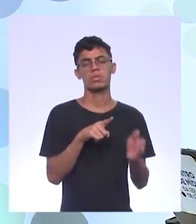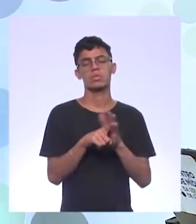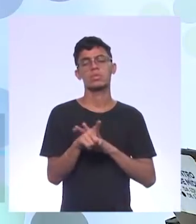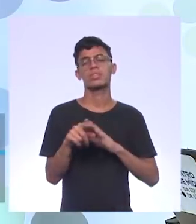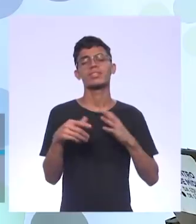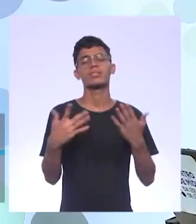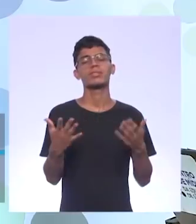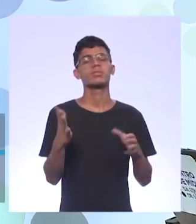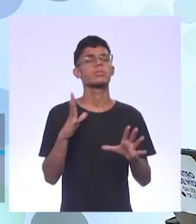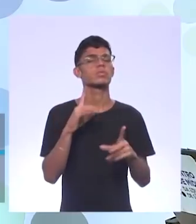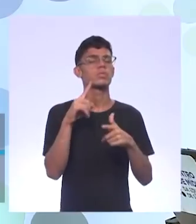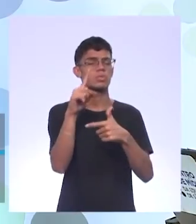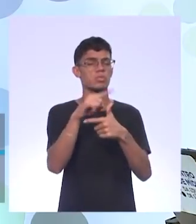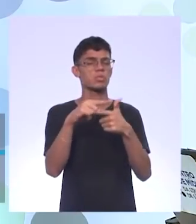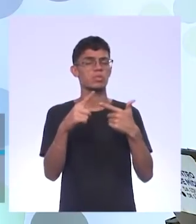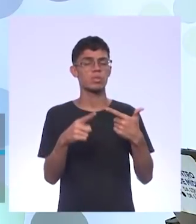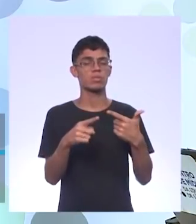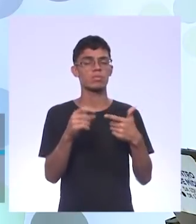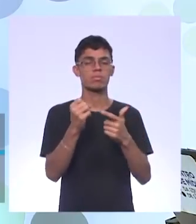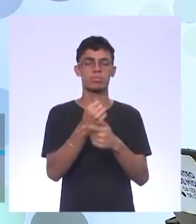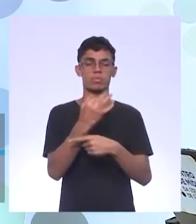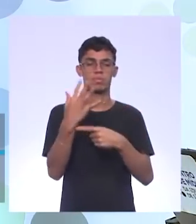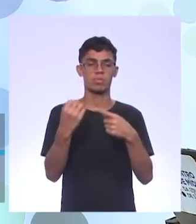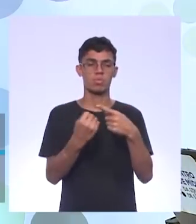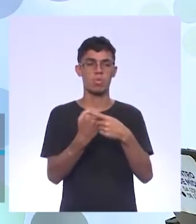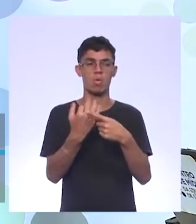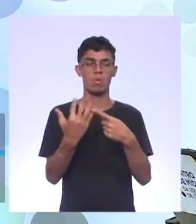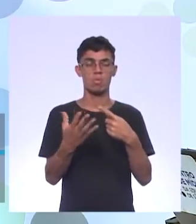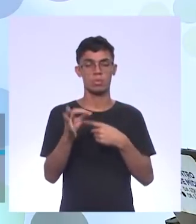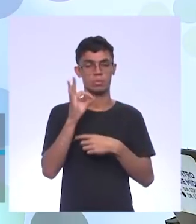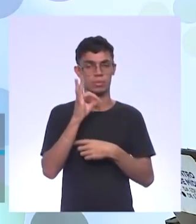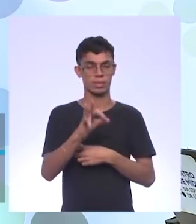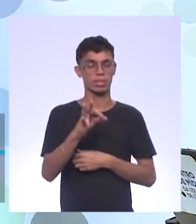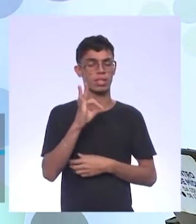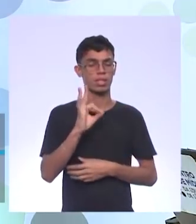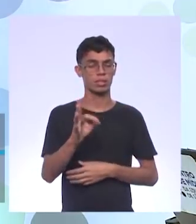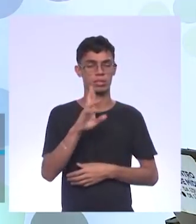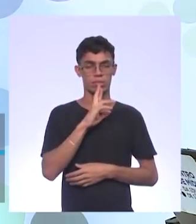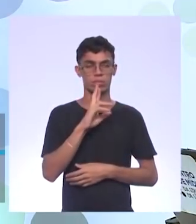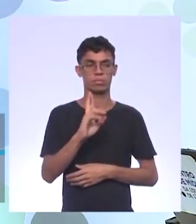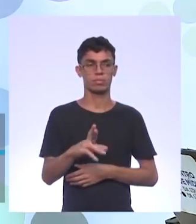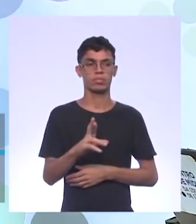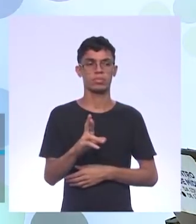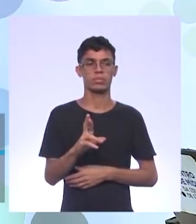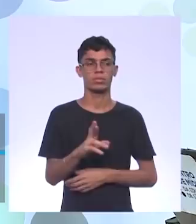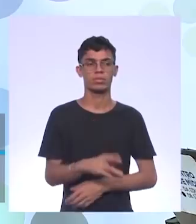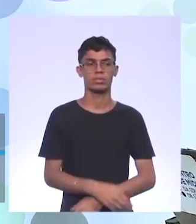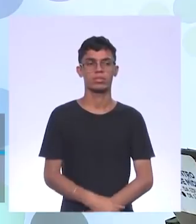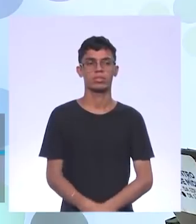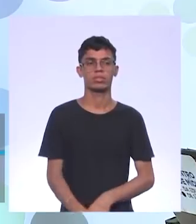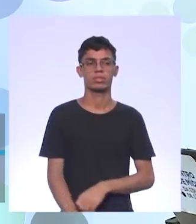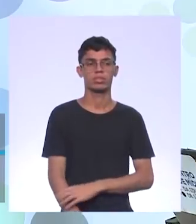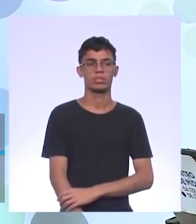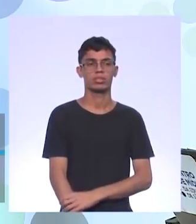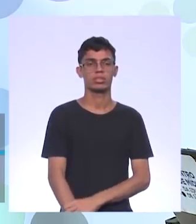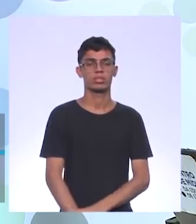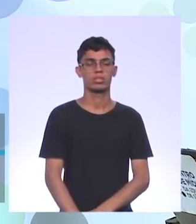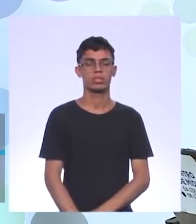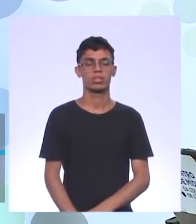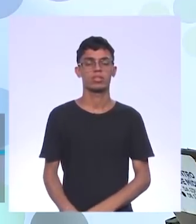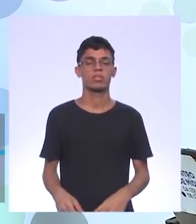números racionais quando você faz uma divisão ou ela vai dar exata aqui você vai vai chegar um momento que você vai